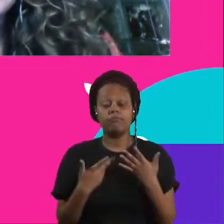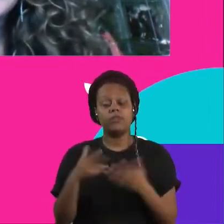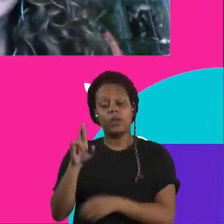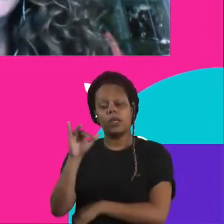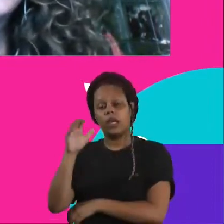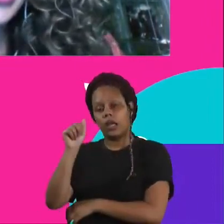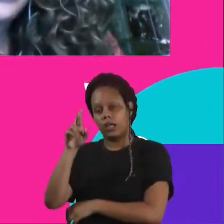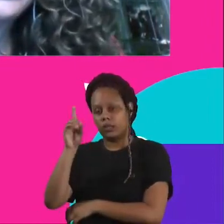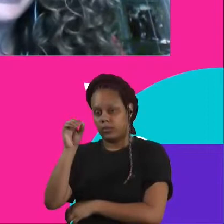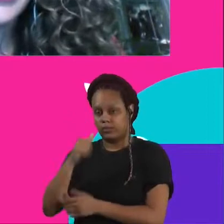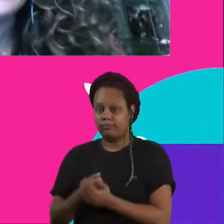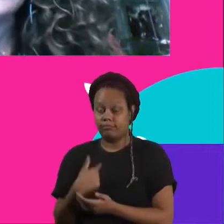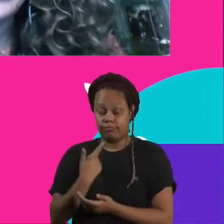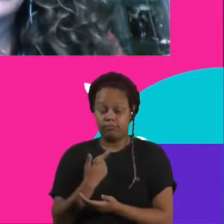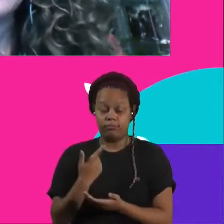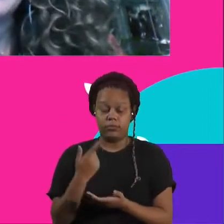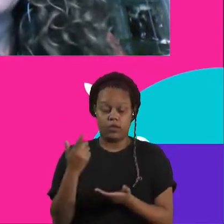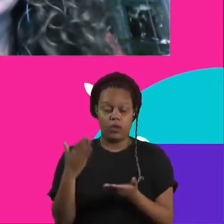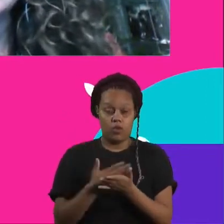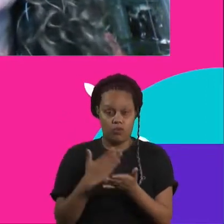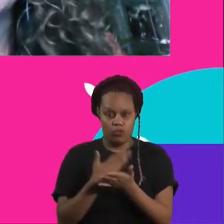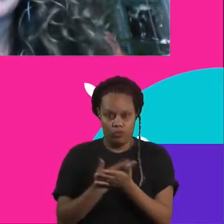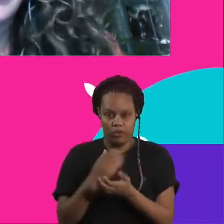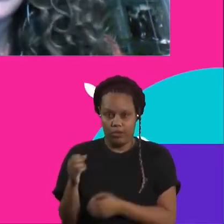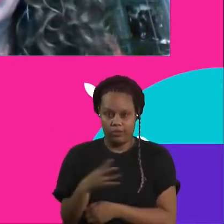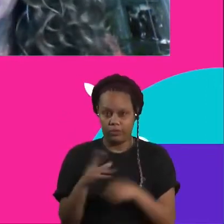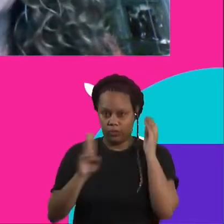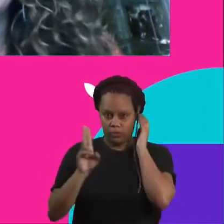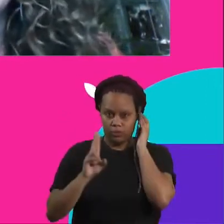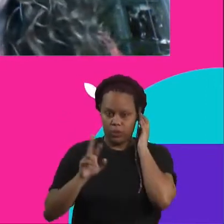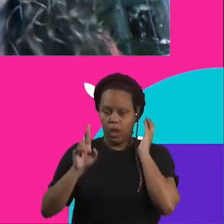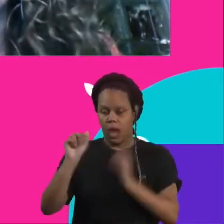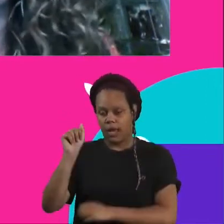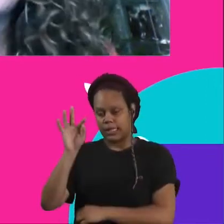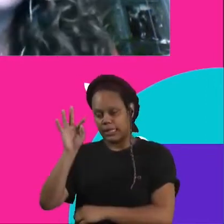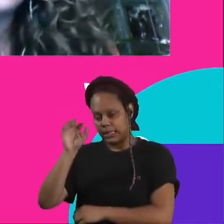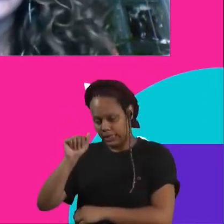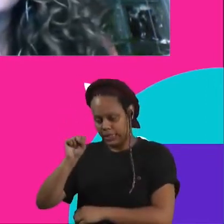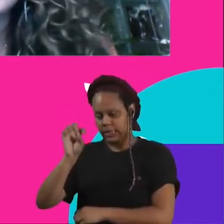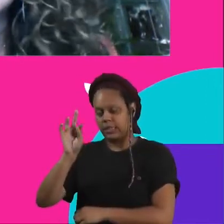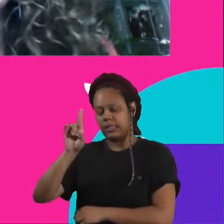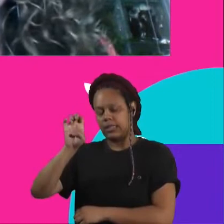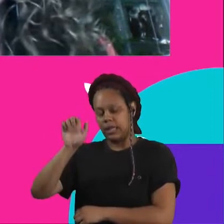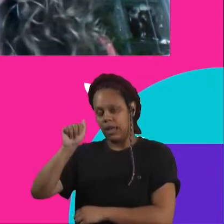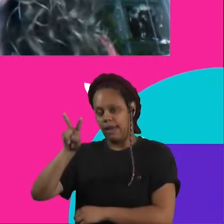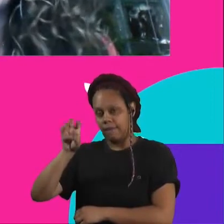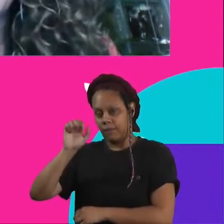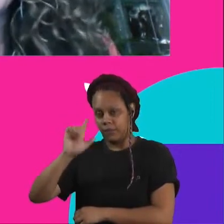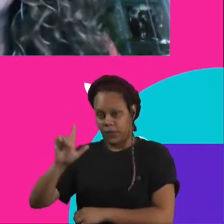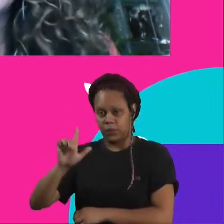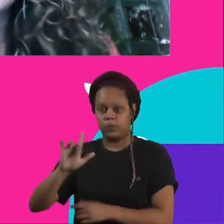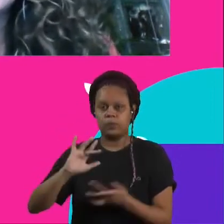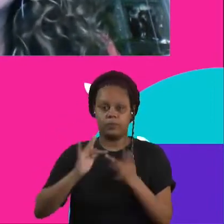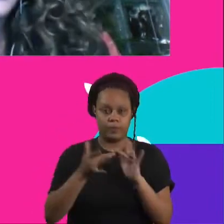recentemente lançasse um livro, né, o teu novo livro, que se chama Rastreável, Redes, Vírus, Dados e Tecnologias